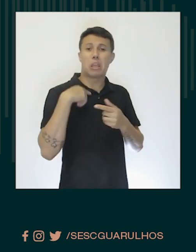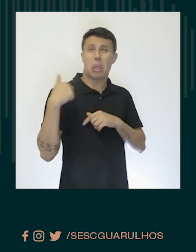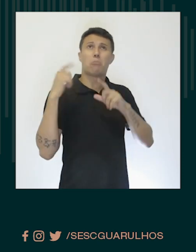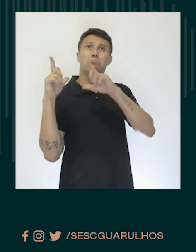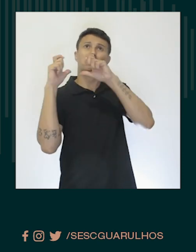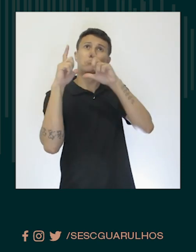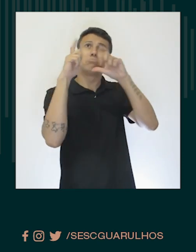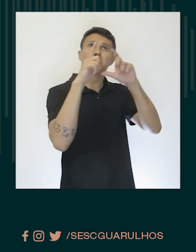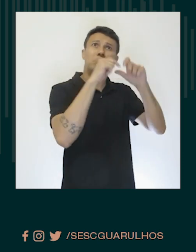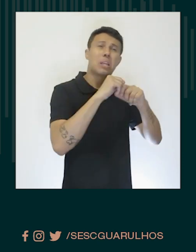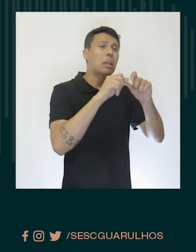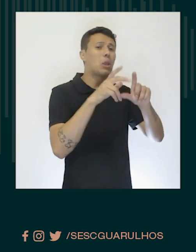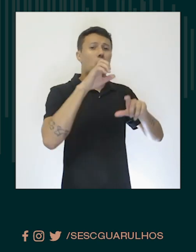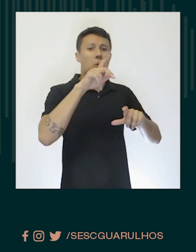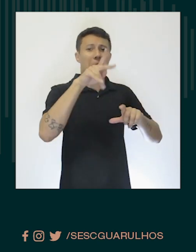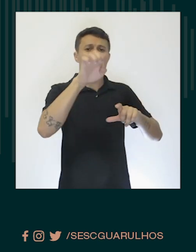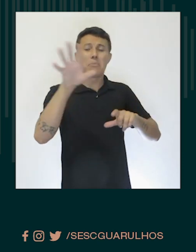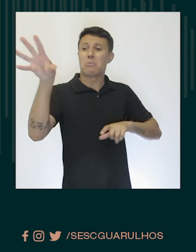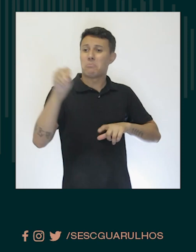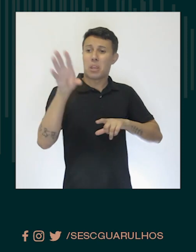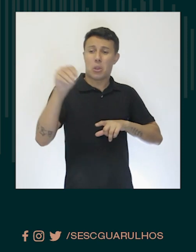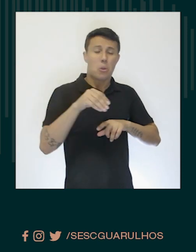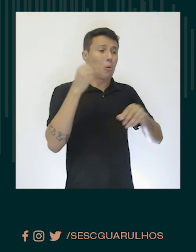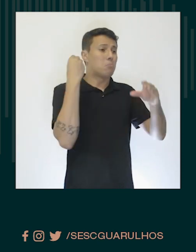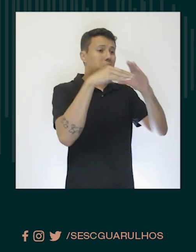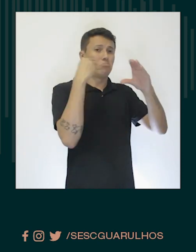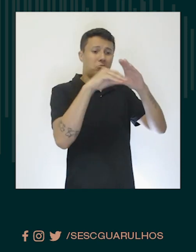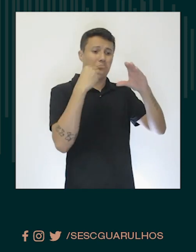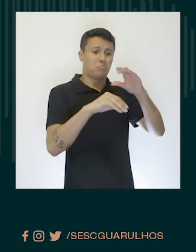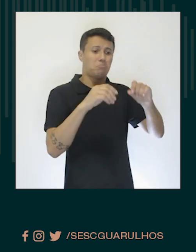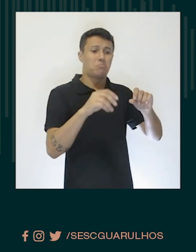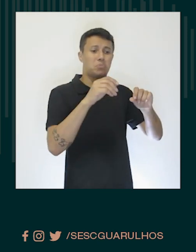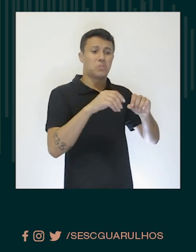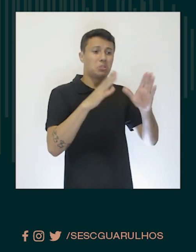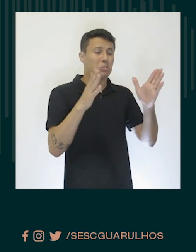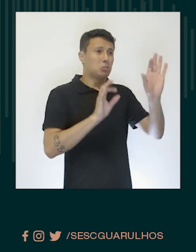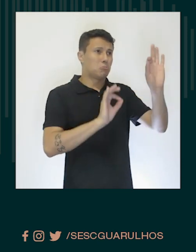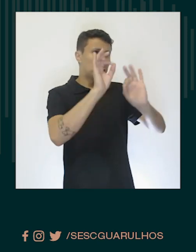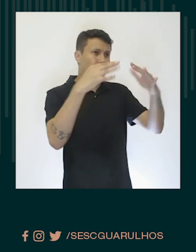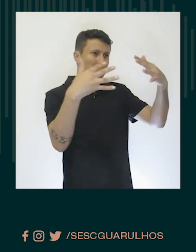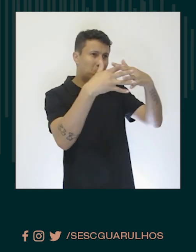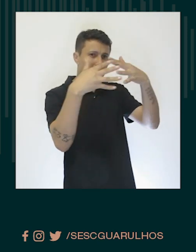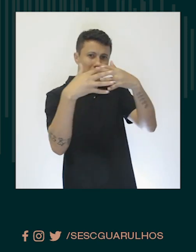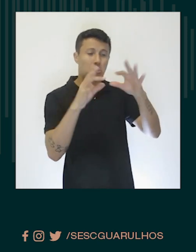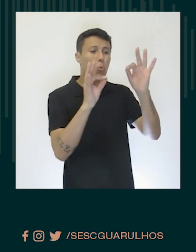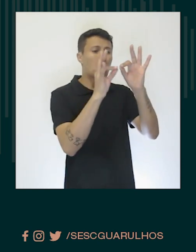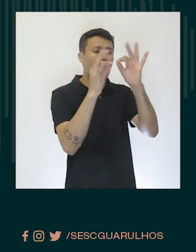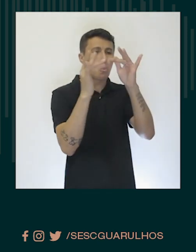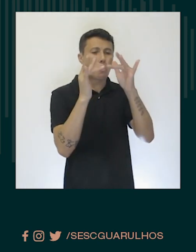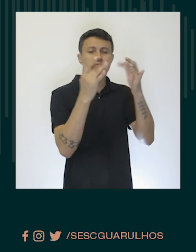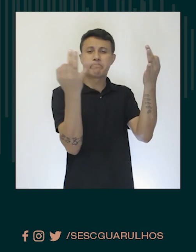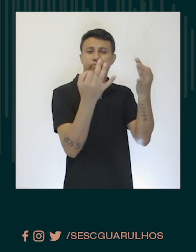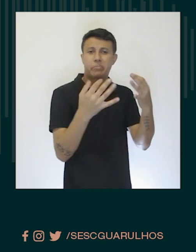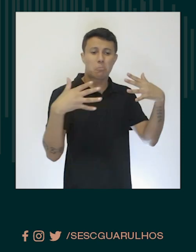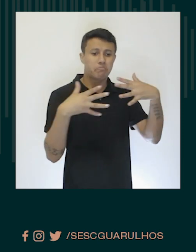do clipe e ele mostrou das fotografias no nível que ele conseguiu encaixar aquelas fotografias dentro